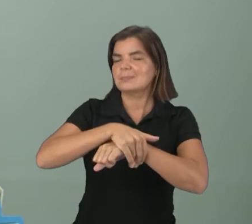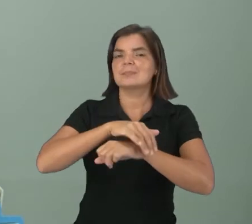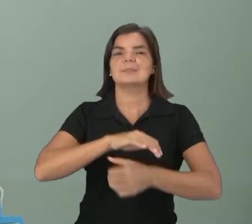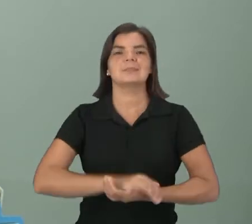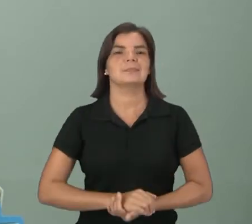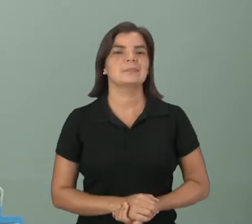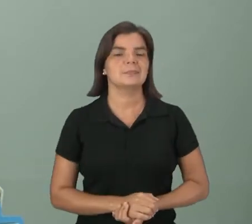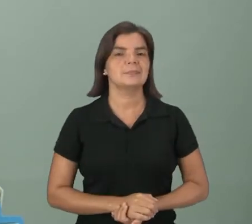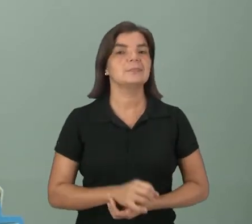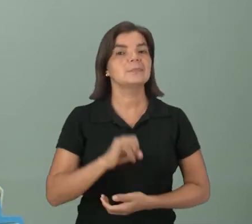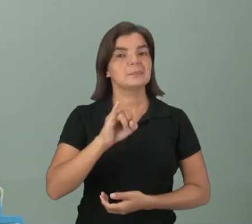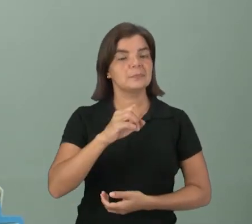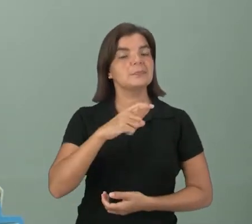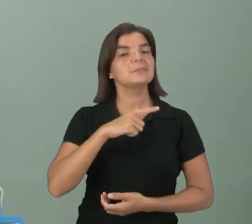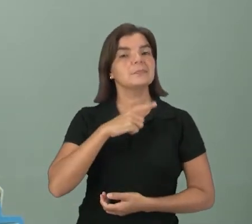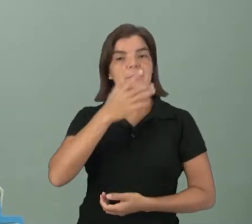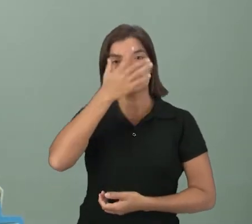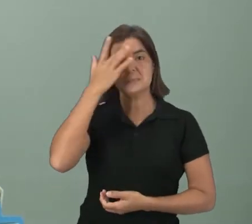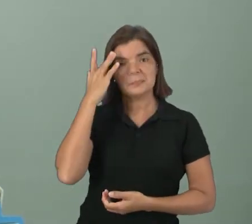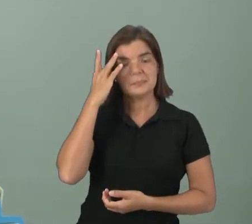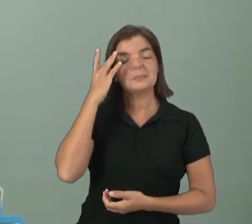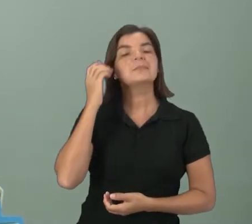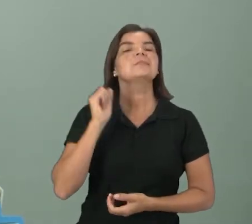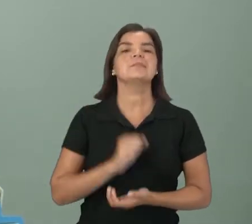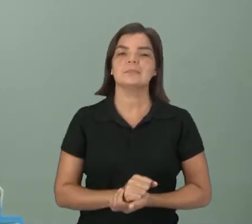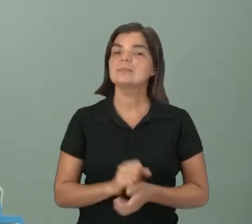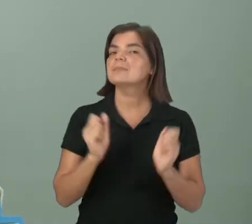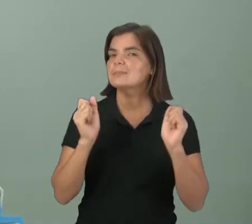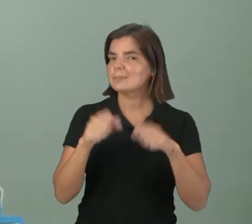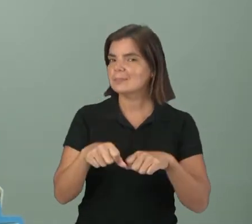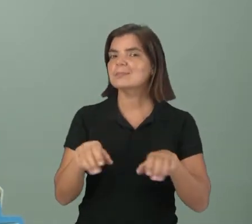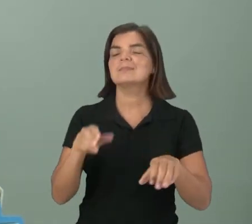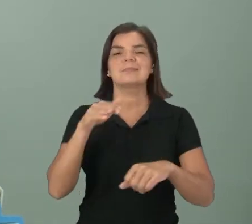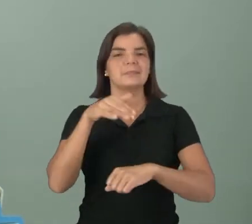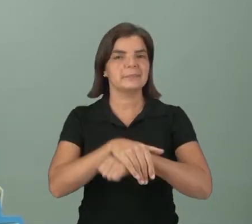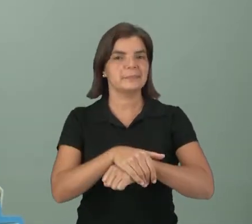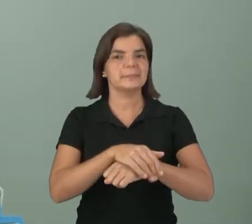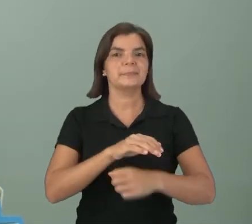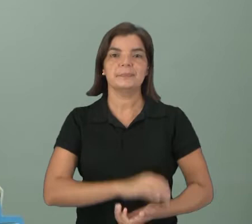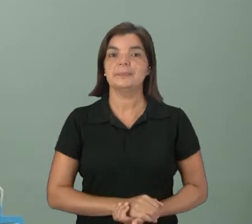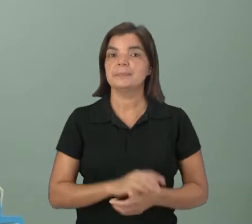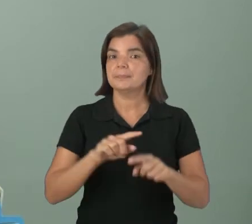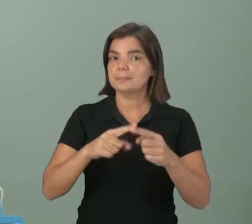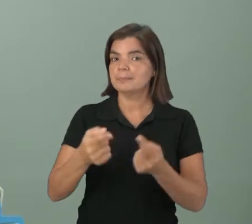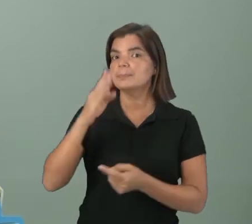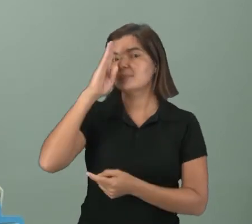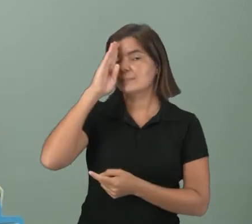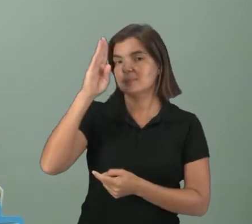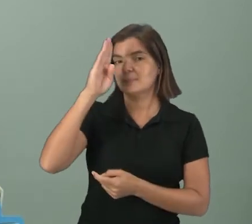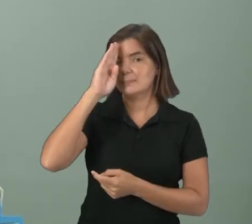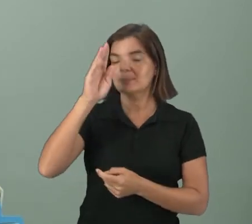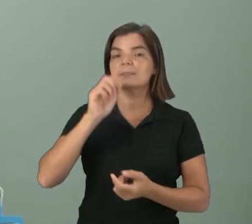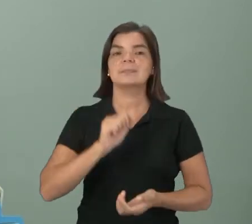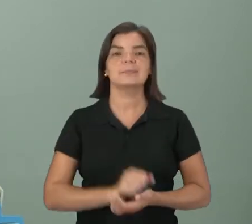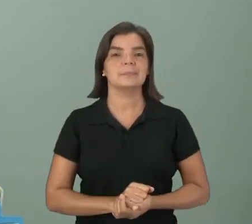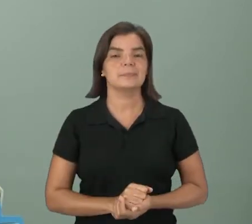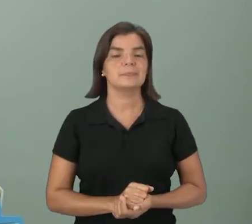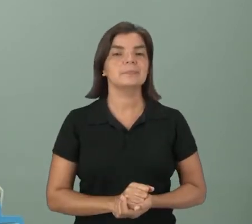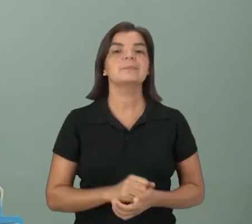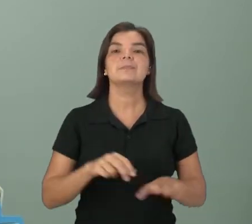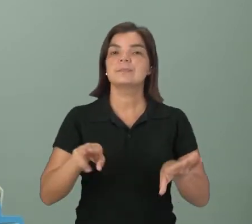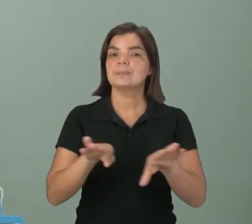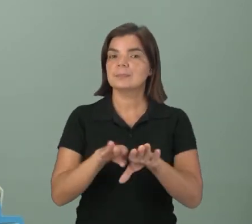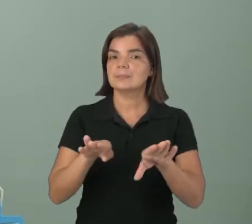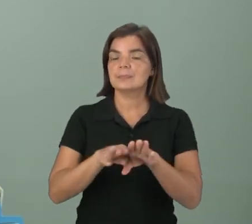ali à noite se tiver com seu cliente eles atendem também no período noturno mas principalmente esse